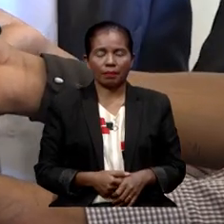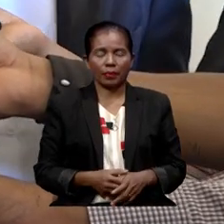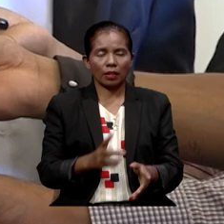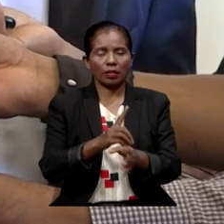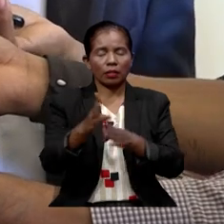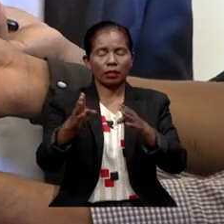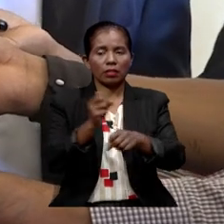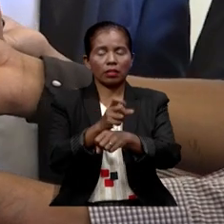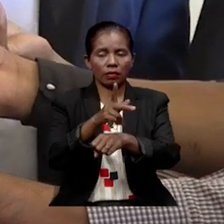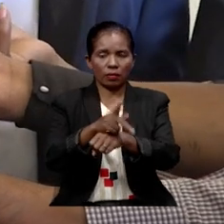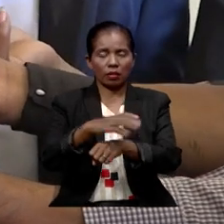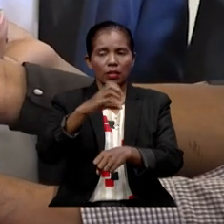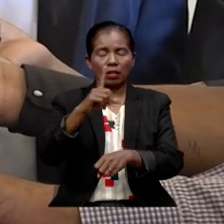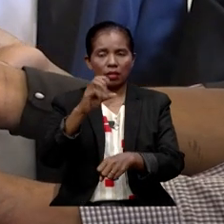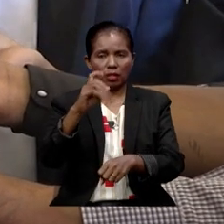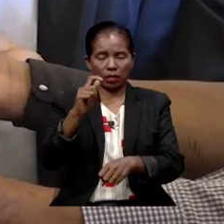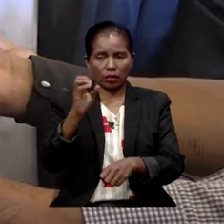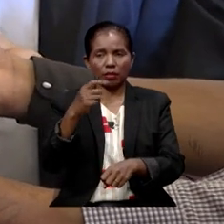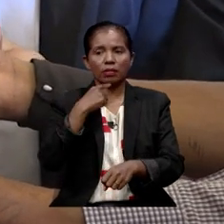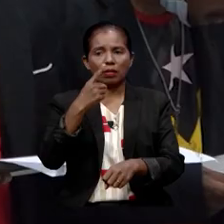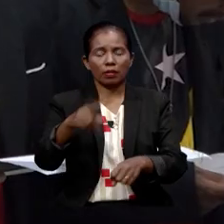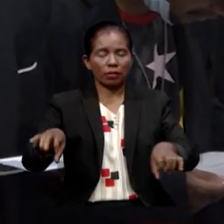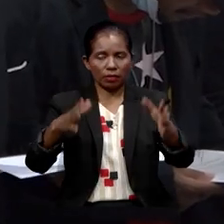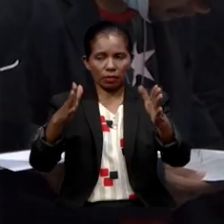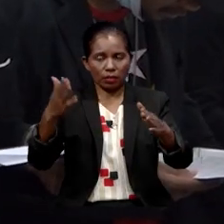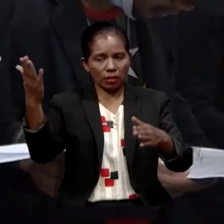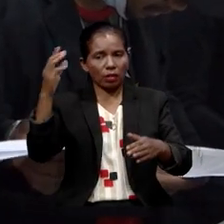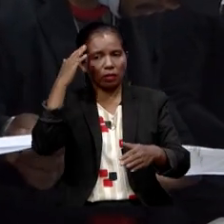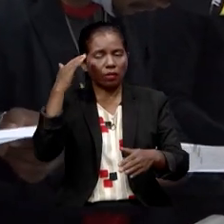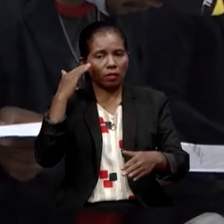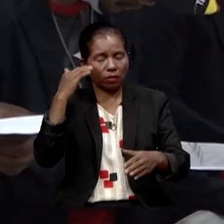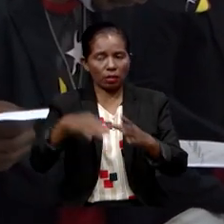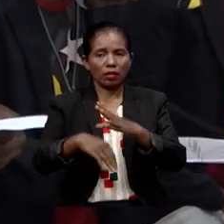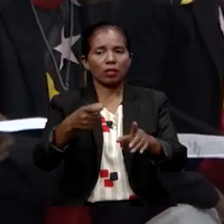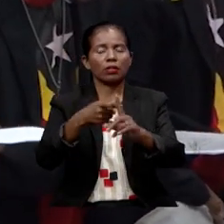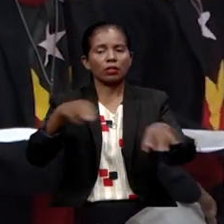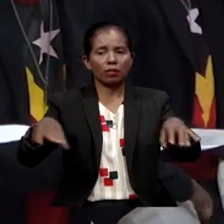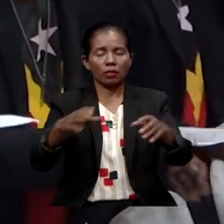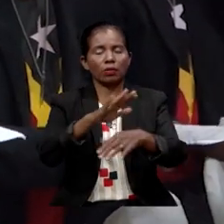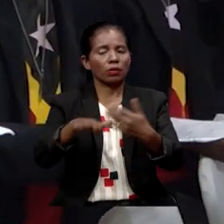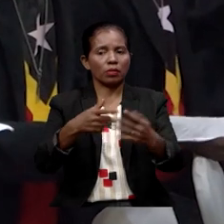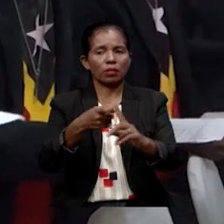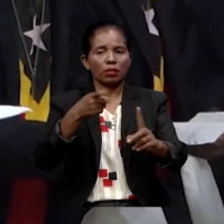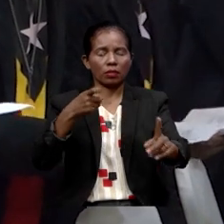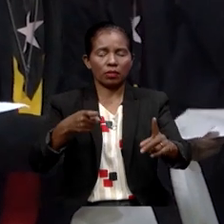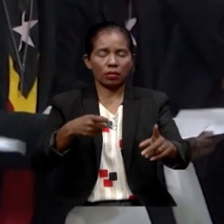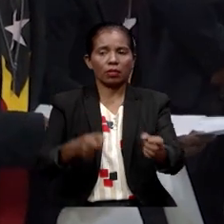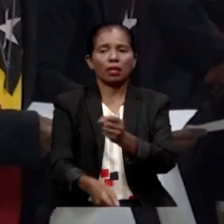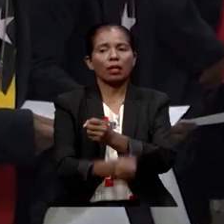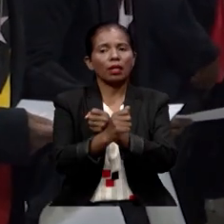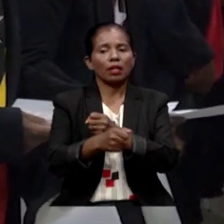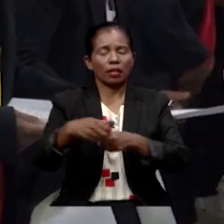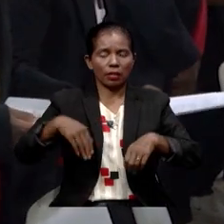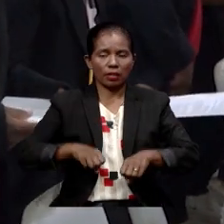Diretor-geral CFOP Carlito do Rosário Cabral Teten, trabalhador Timoruan e a Coreia Sul, Nebela e seu sistema, maioria russa área pesca, tama